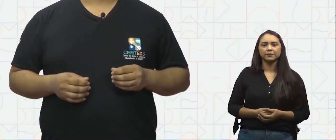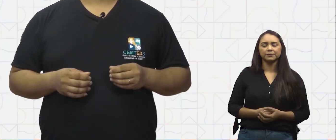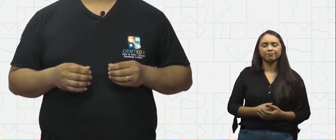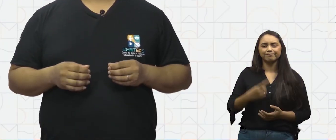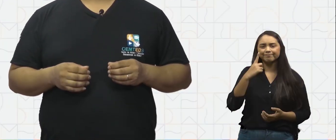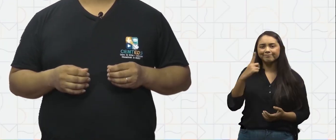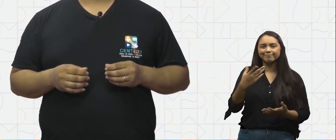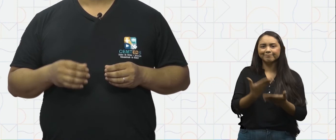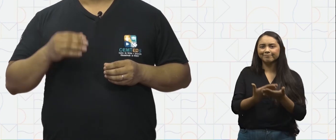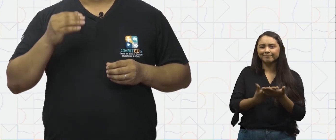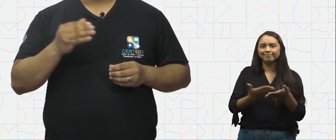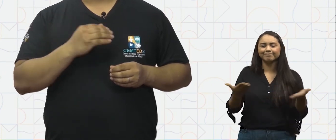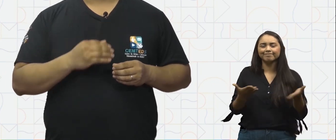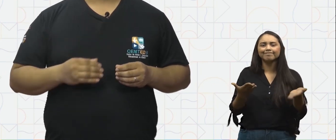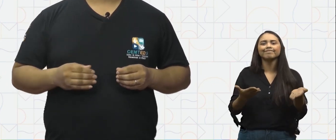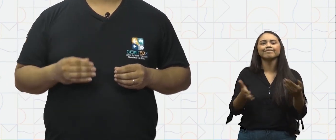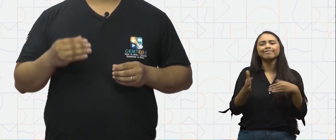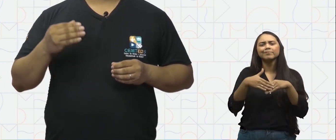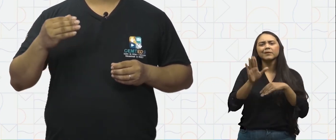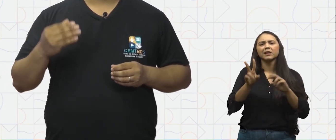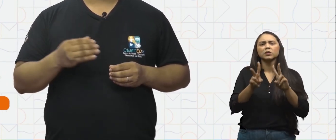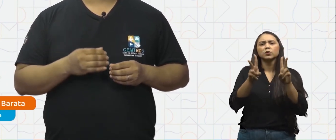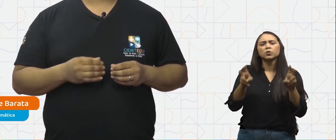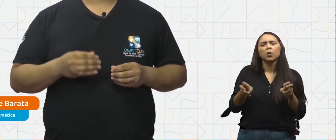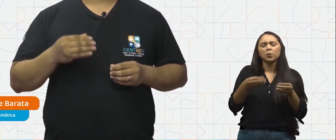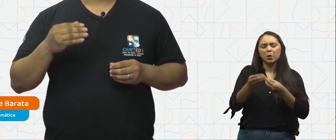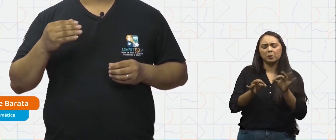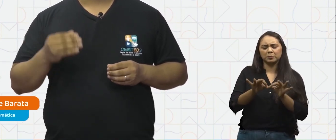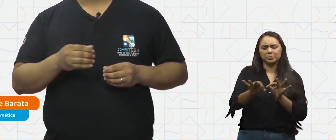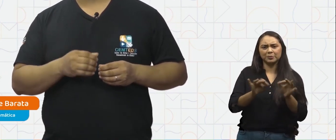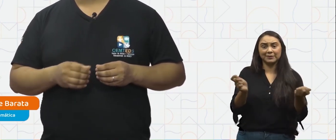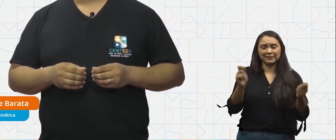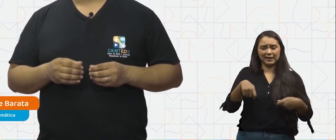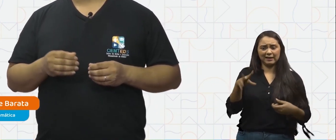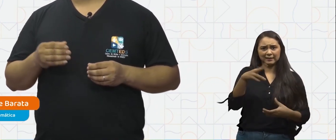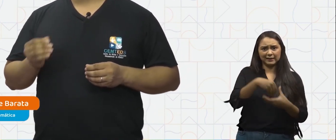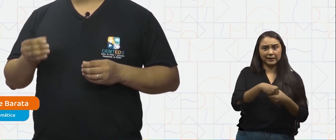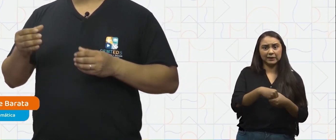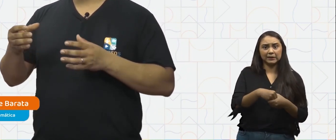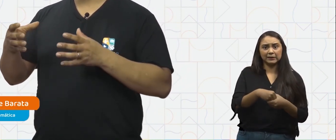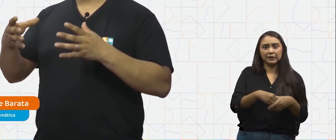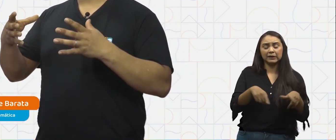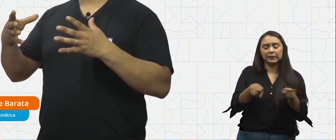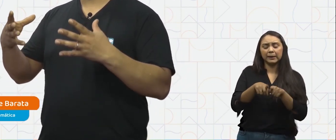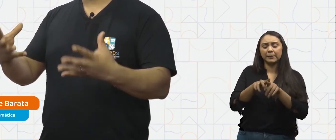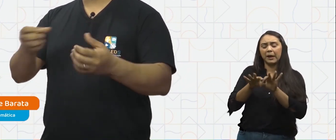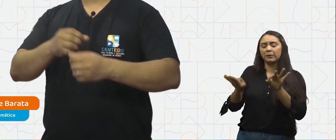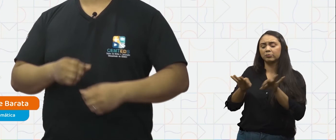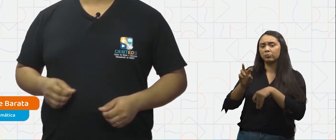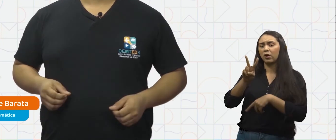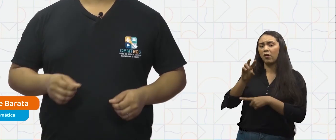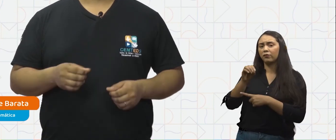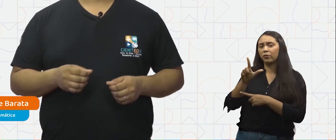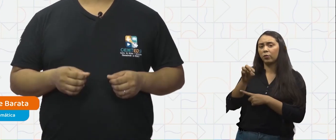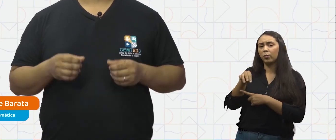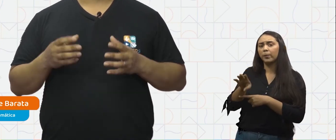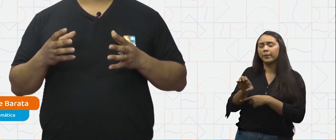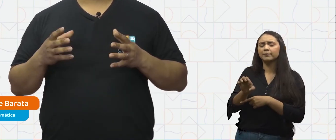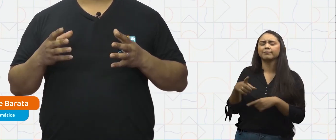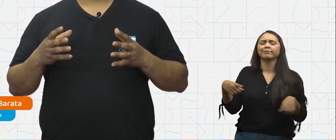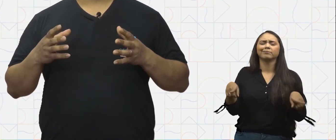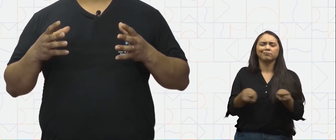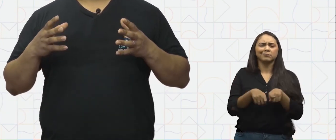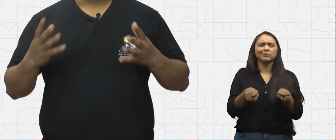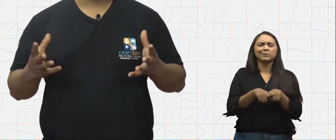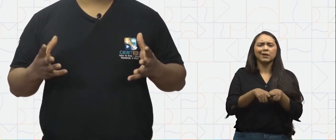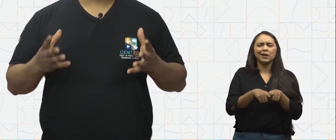Vimos na aula de hoje muito mais sobre as medidas de capacidade e as medidas de volume, além de